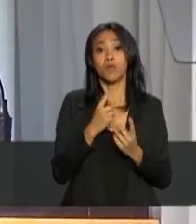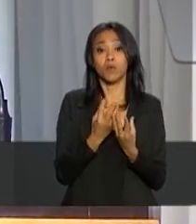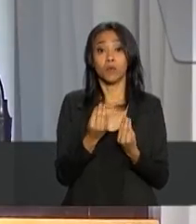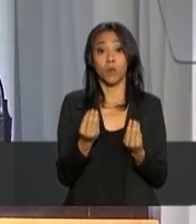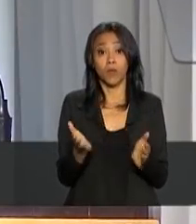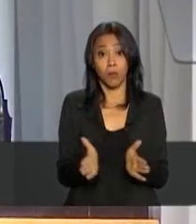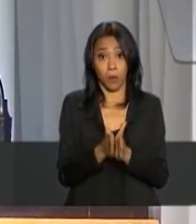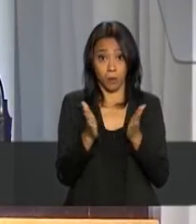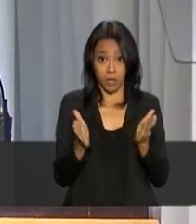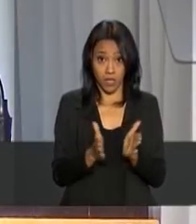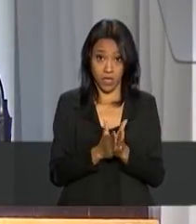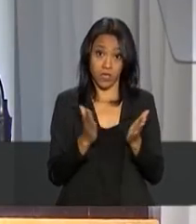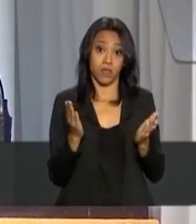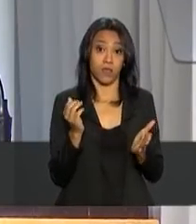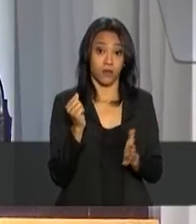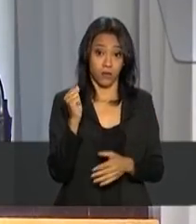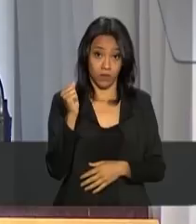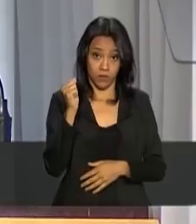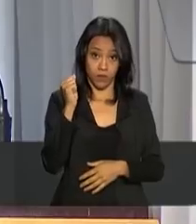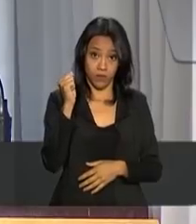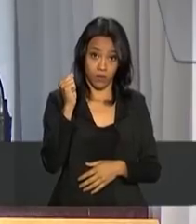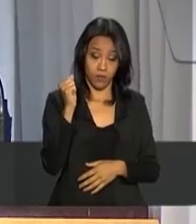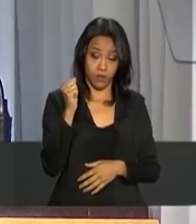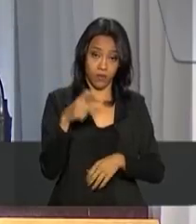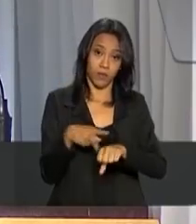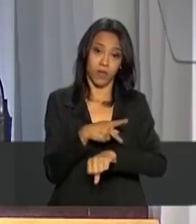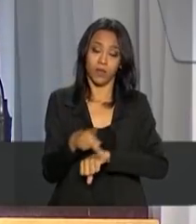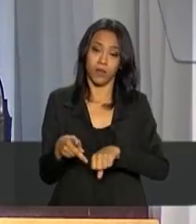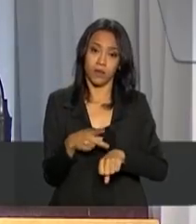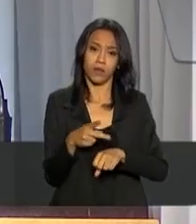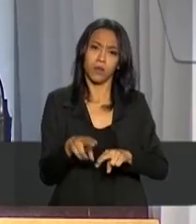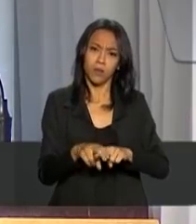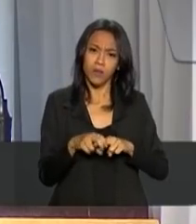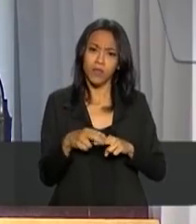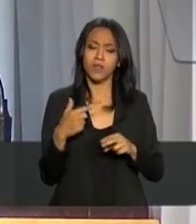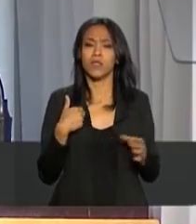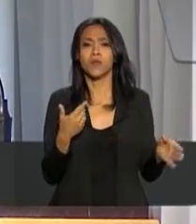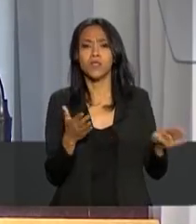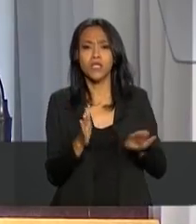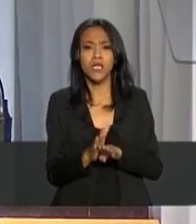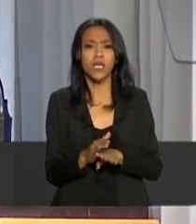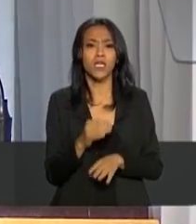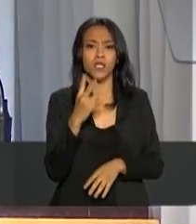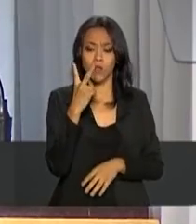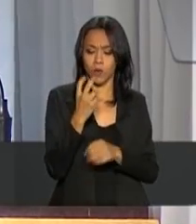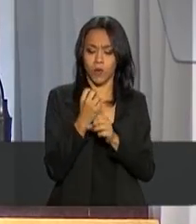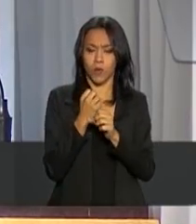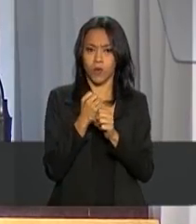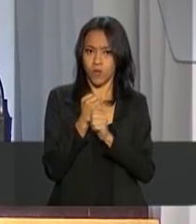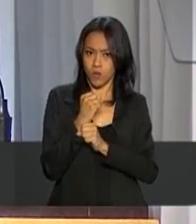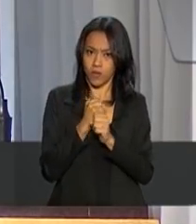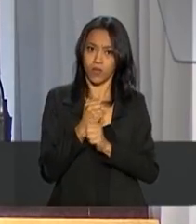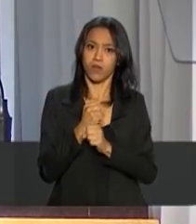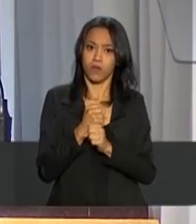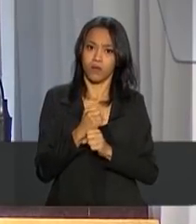país. Muita pobreza no país. E por isso eu, logo que cheguei, depois de 2 anos e pouco,